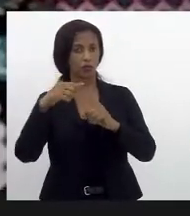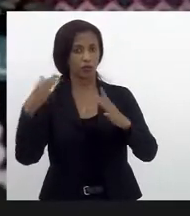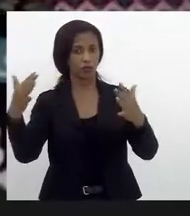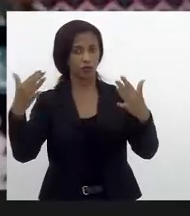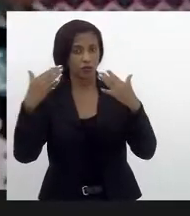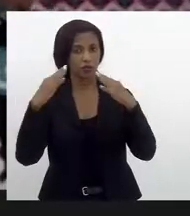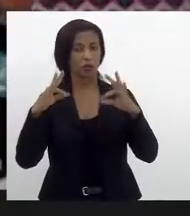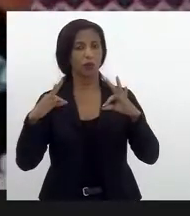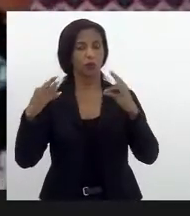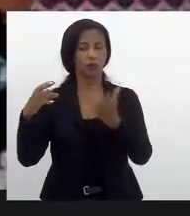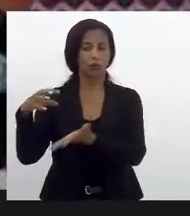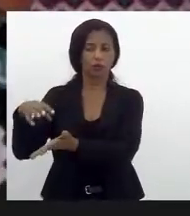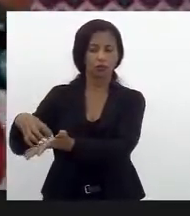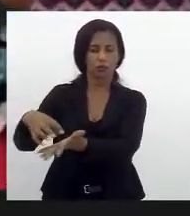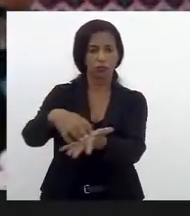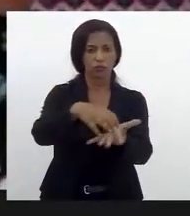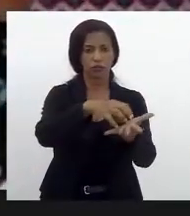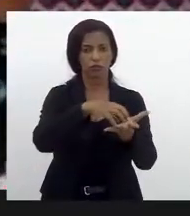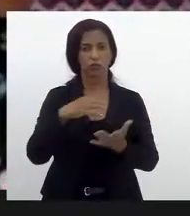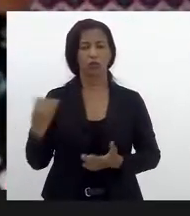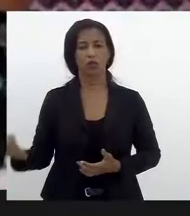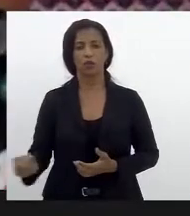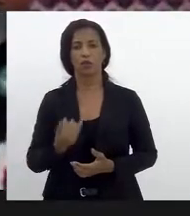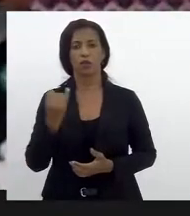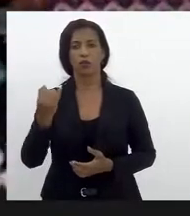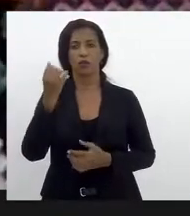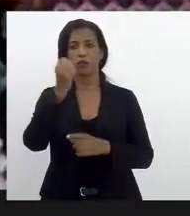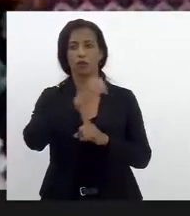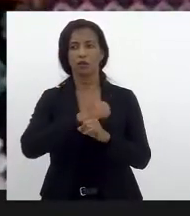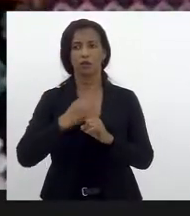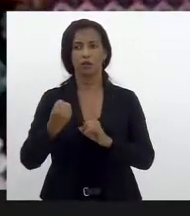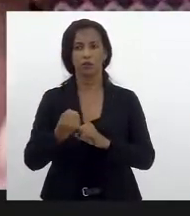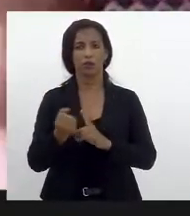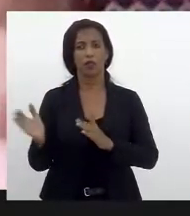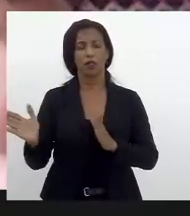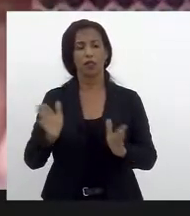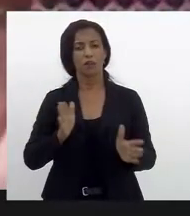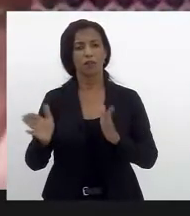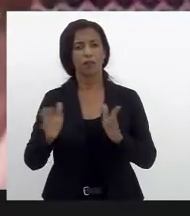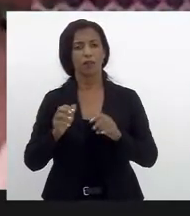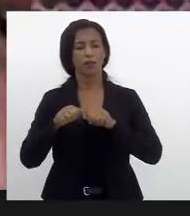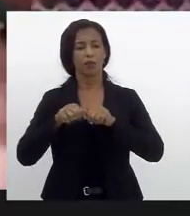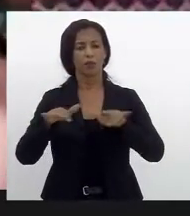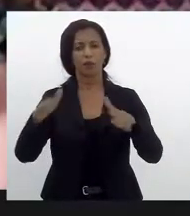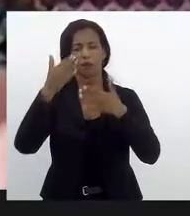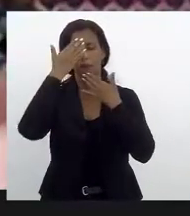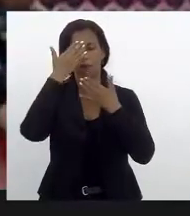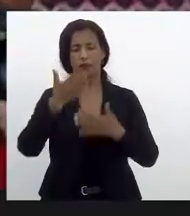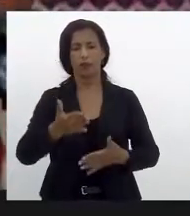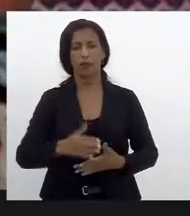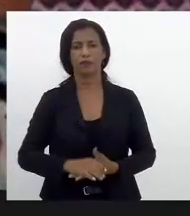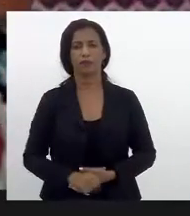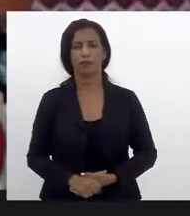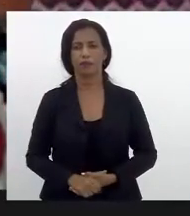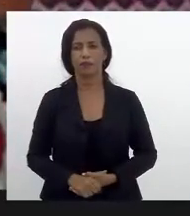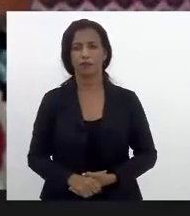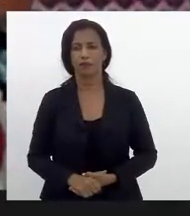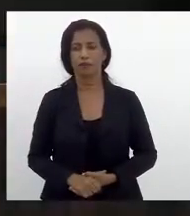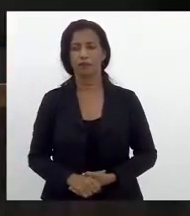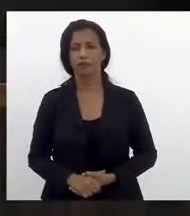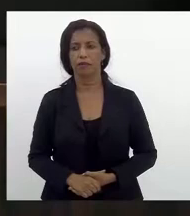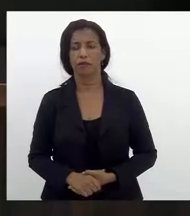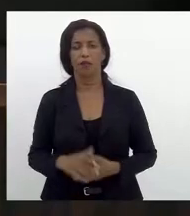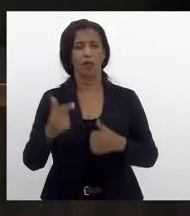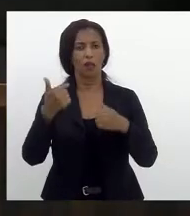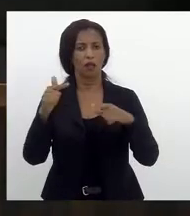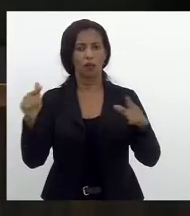tantos setores importantes na nossa sociedade neste período de pandemia. Muito obrigada, presidente. Não